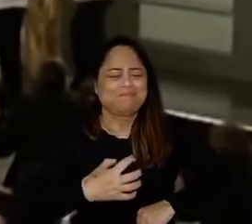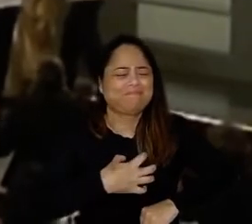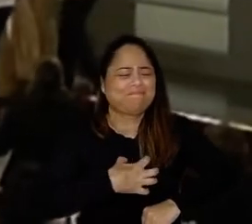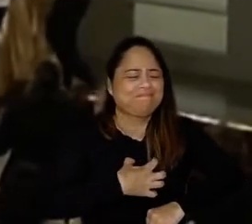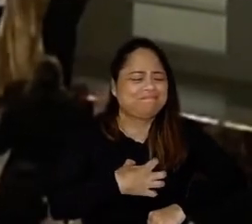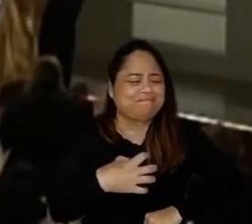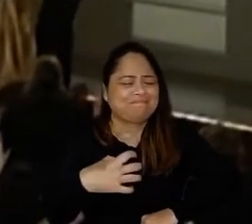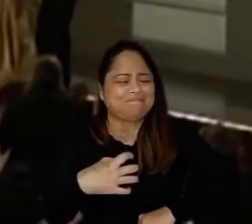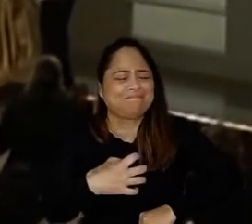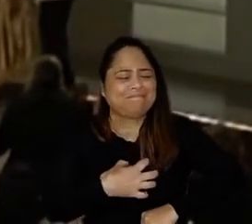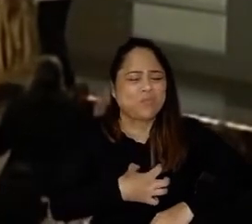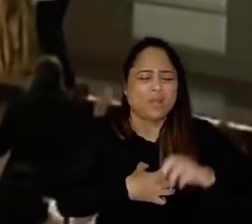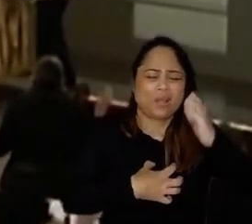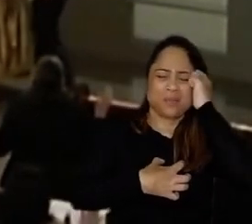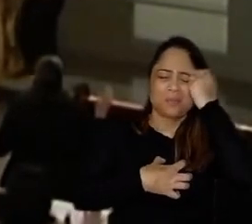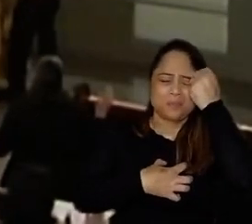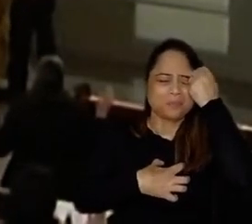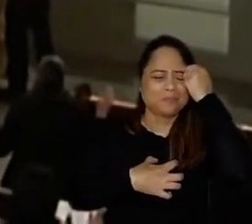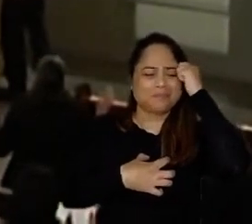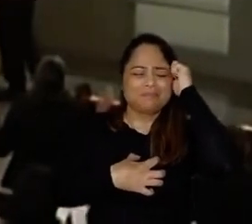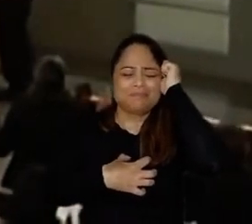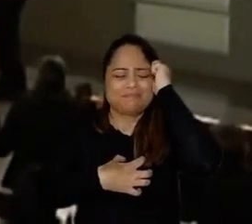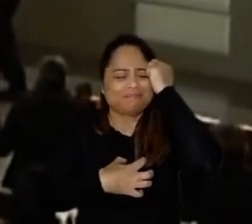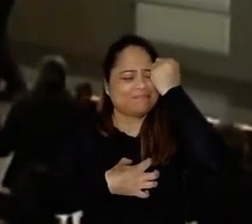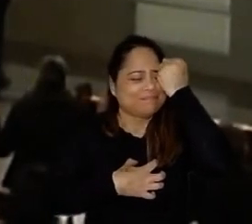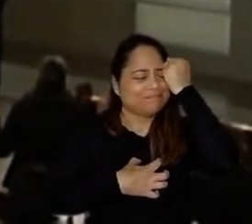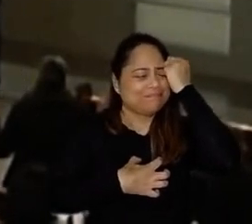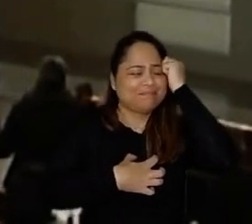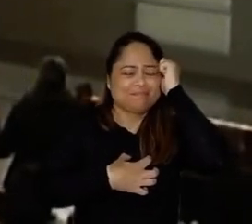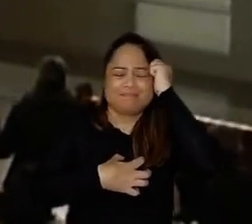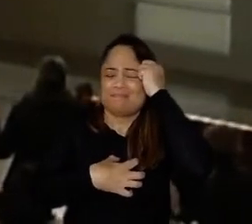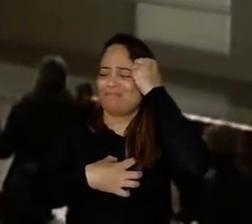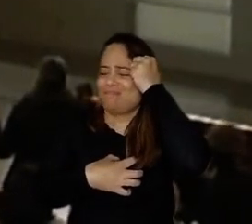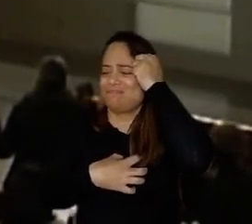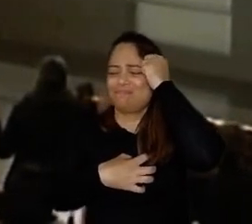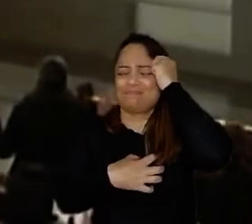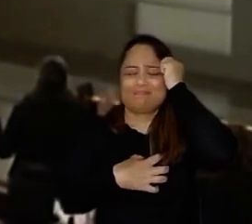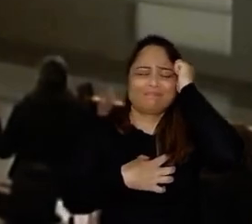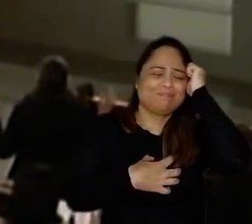chorei. Me arrependo dos meus planos.